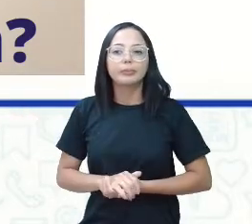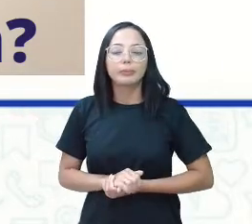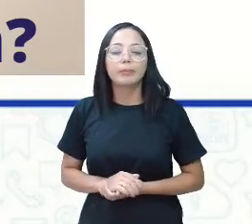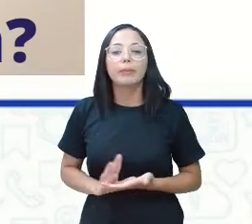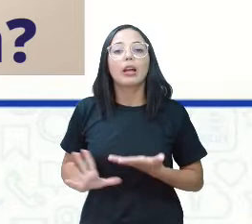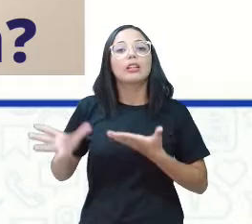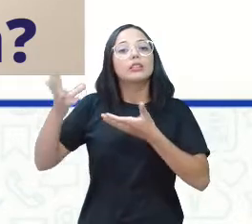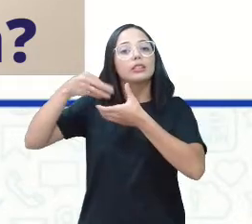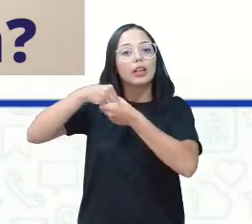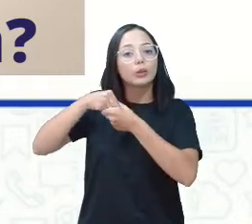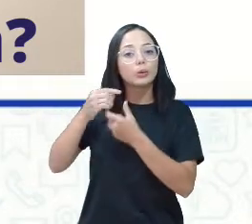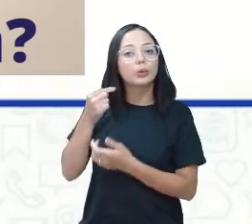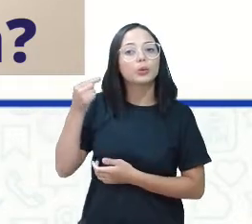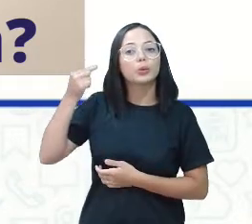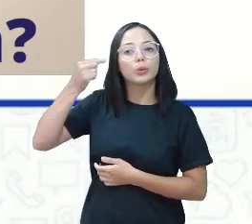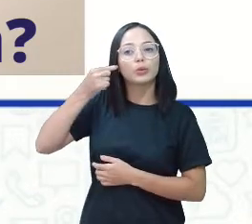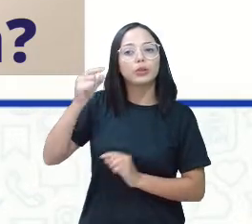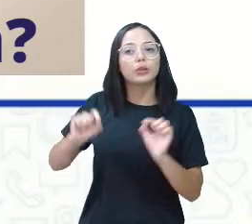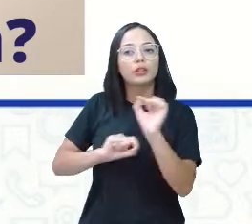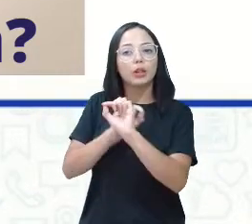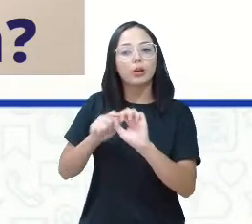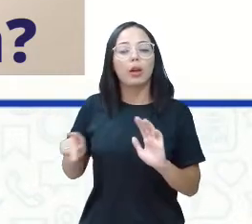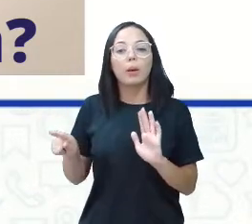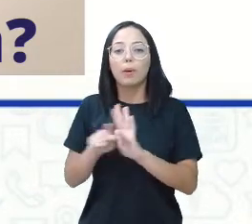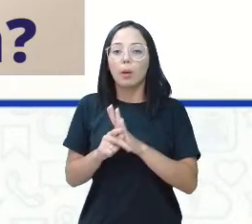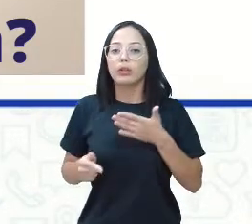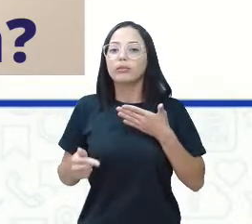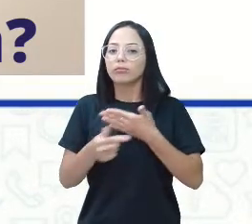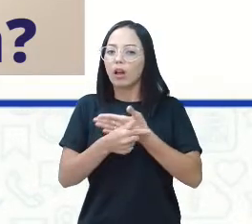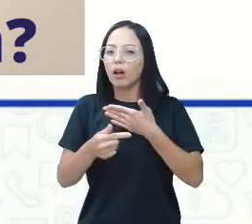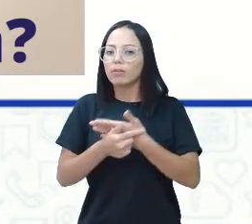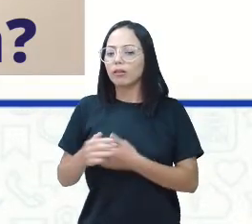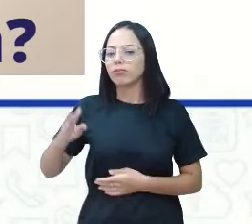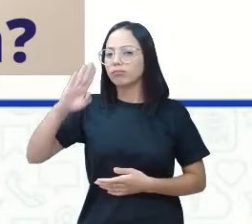ouvido interno, a cóclea desempenha um papel central.